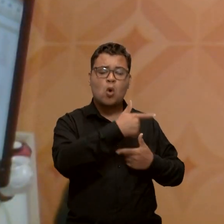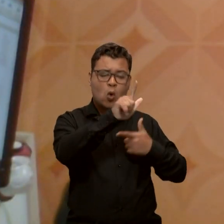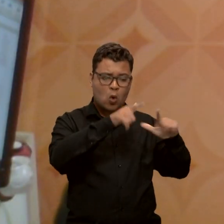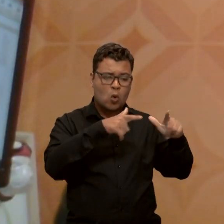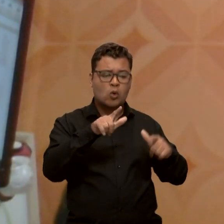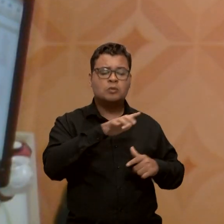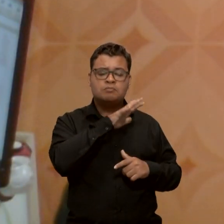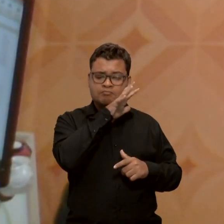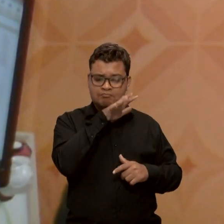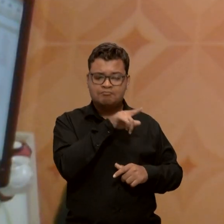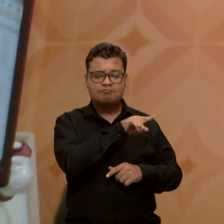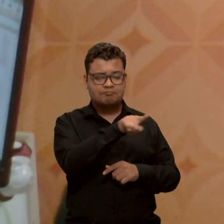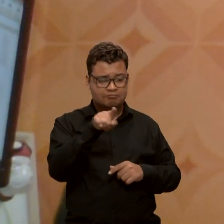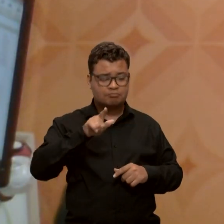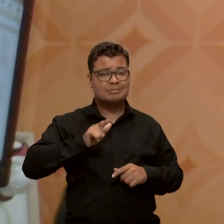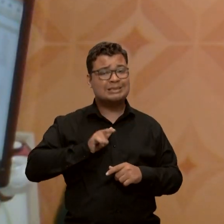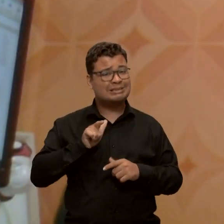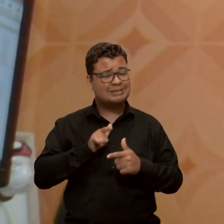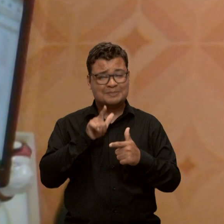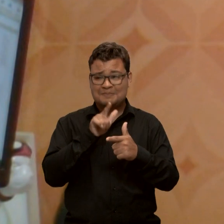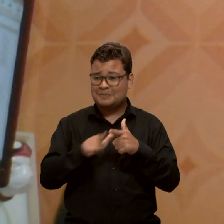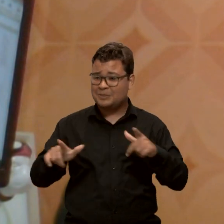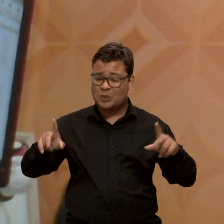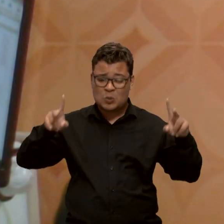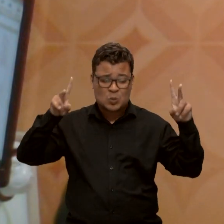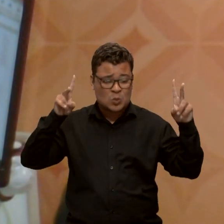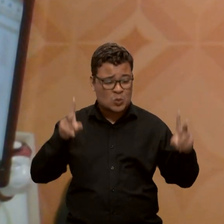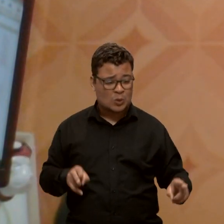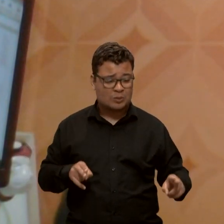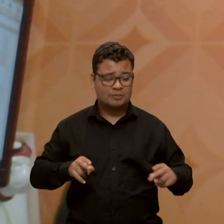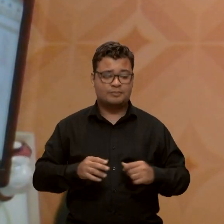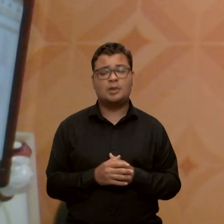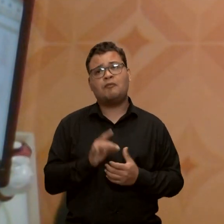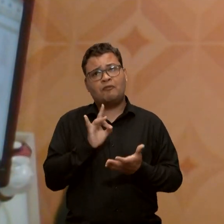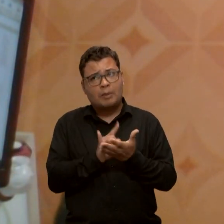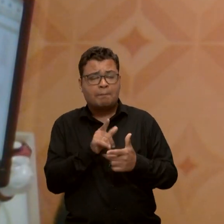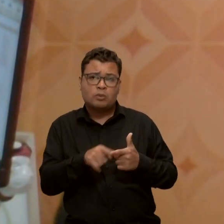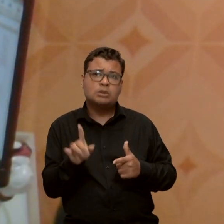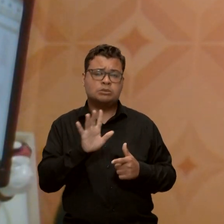elas sofrem do mesmo problema, né, que na verdade não é um problema.